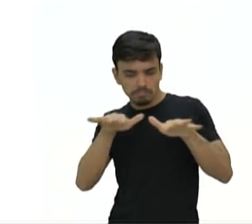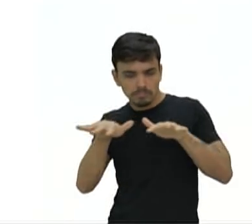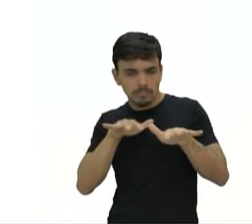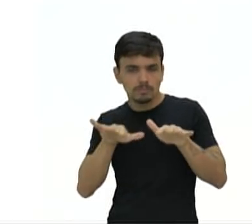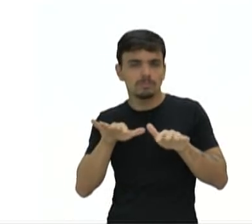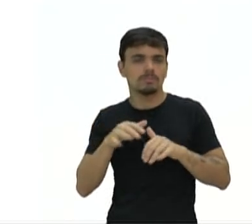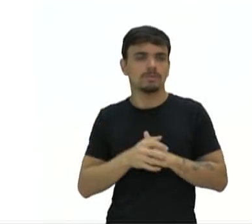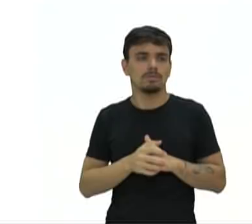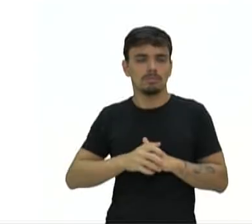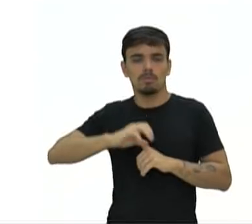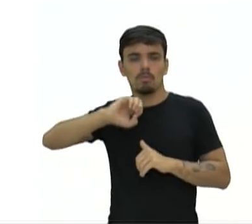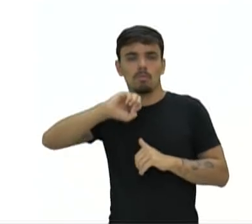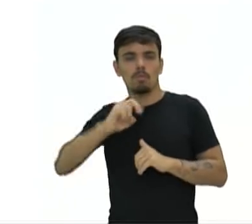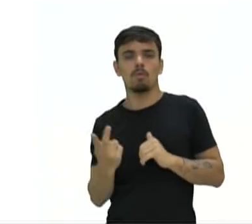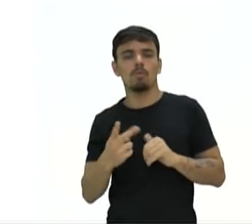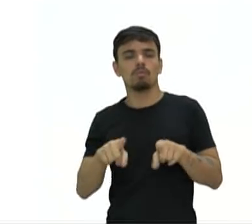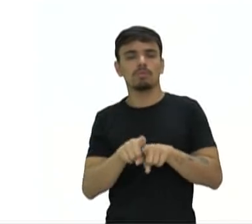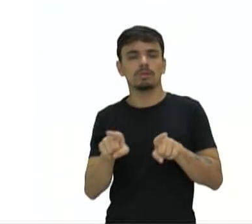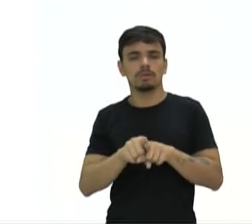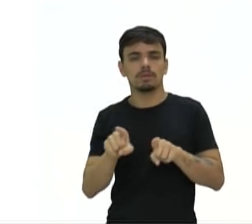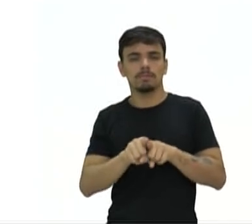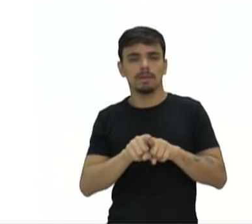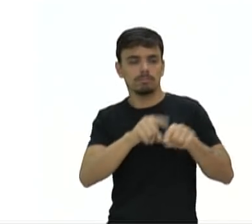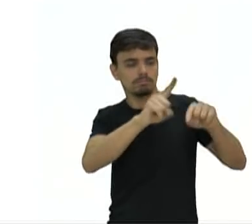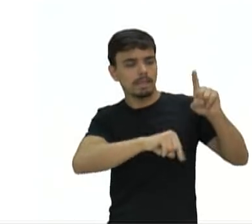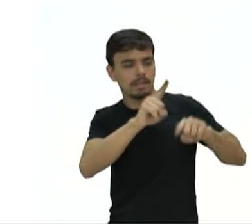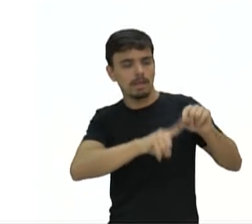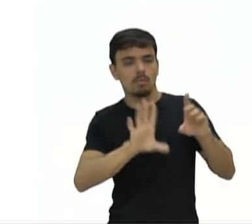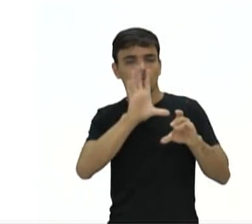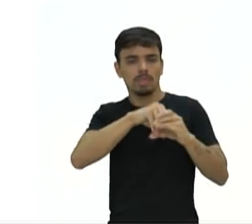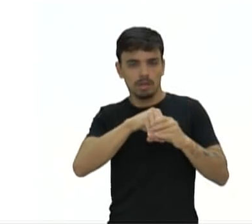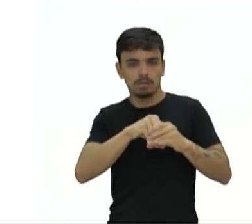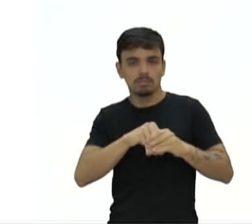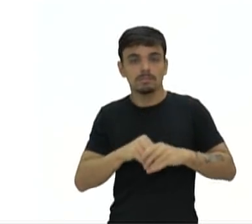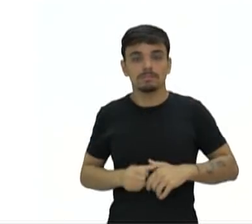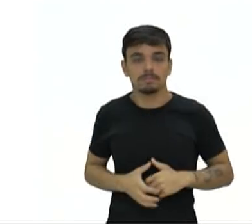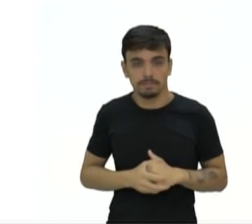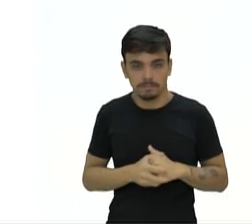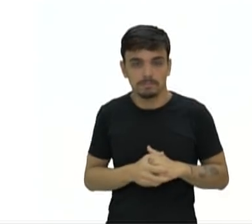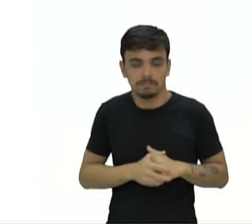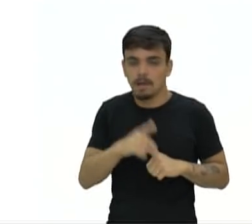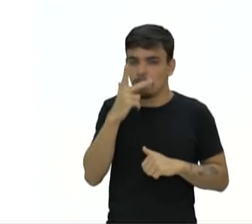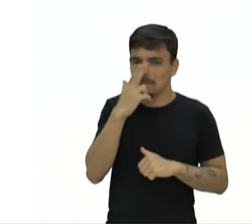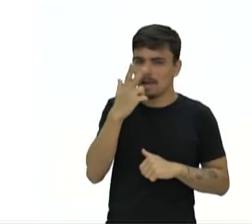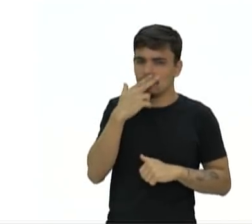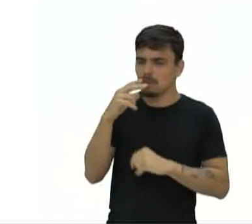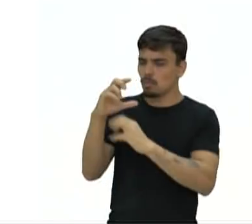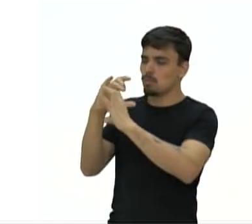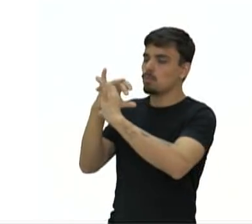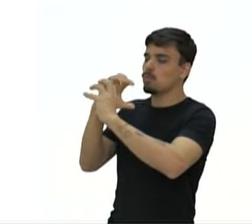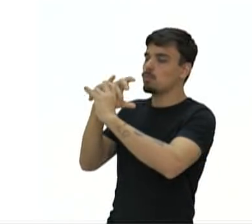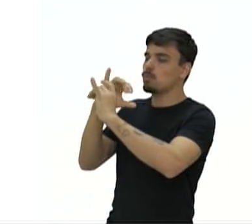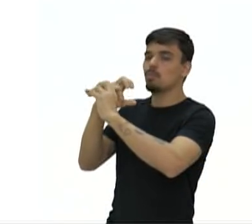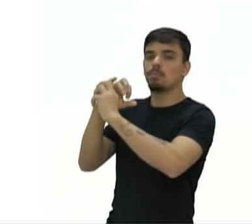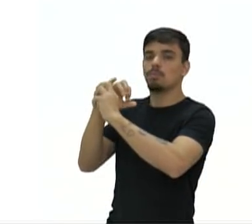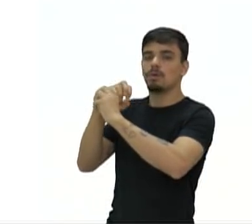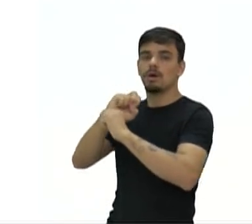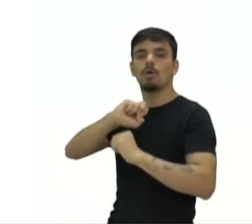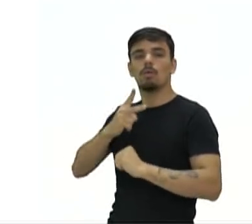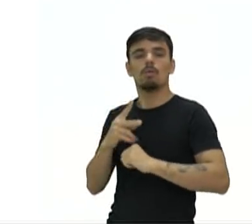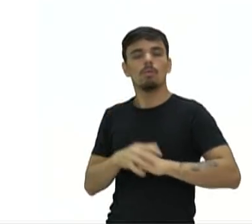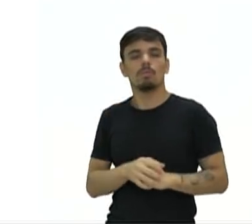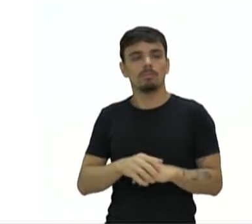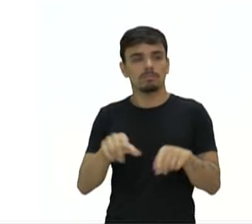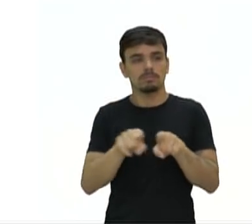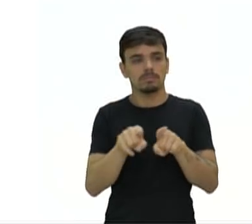movimento ou mesmo de algum instrumento que está nele? Parece uma flauta, professor, ali em cima?